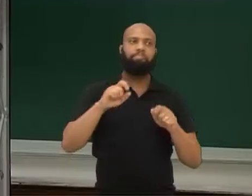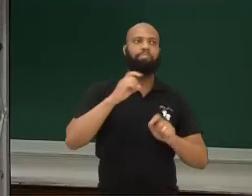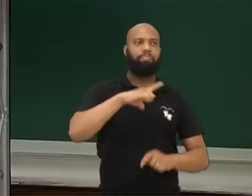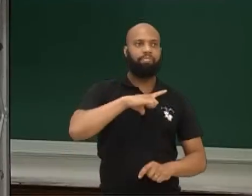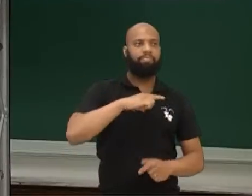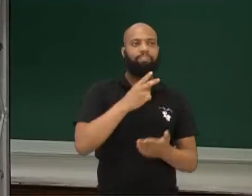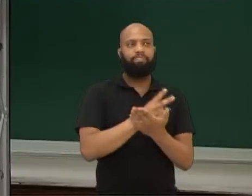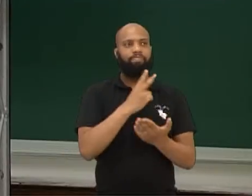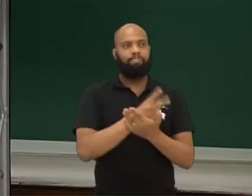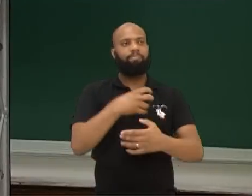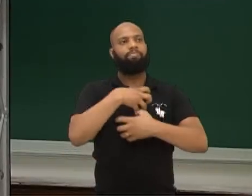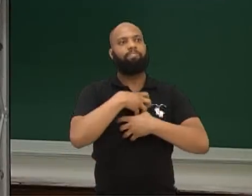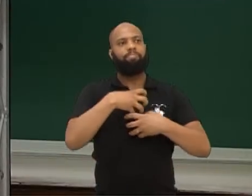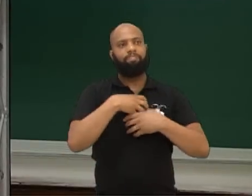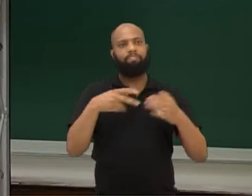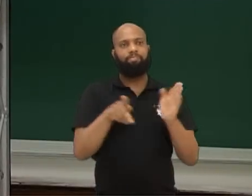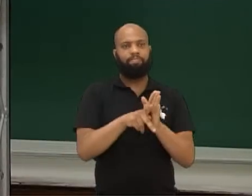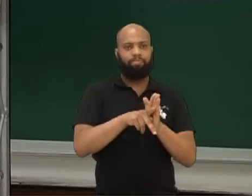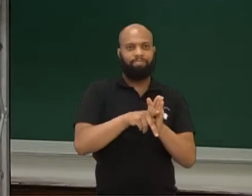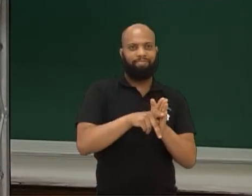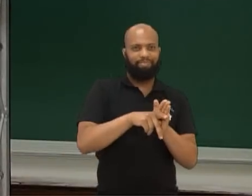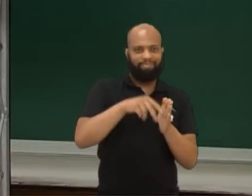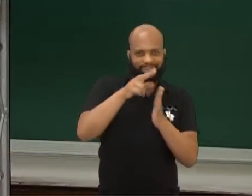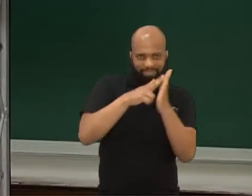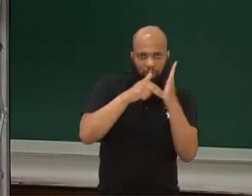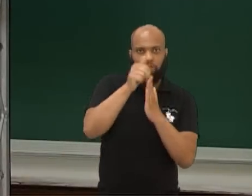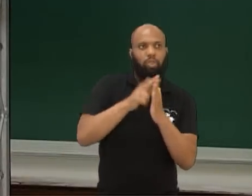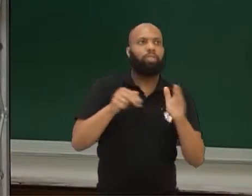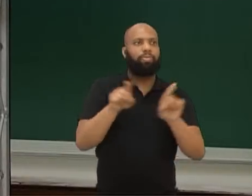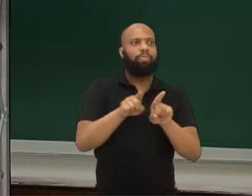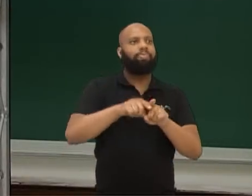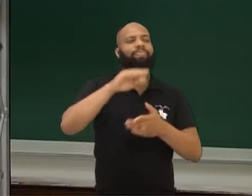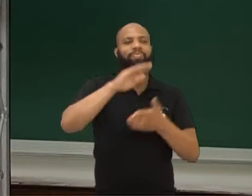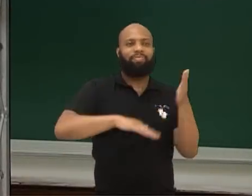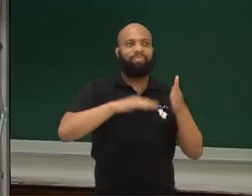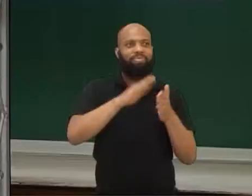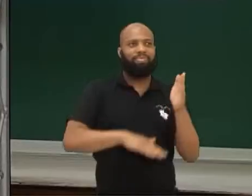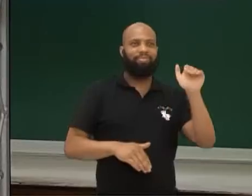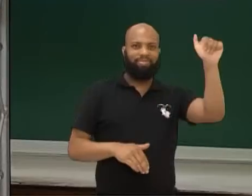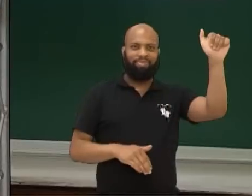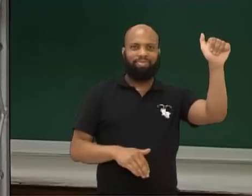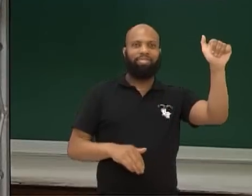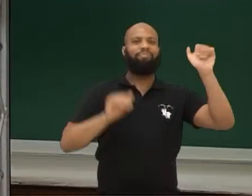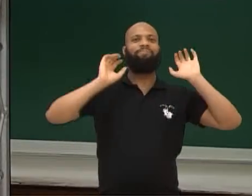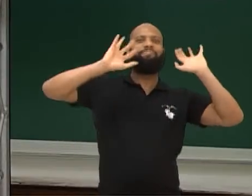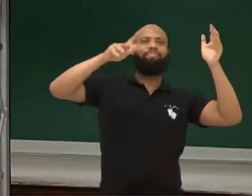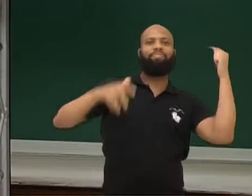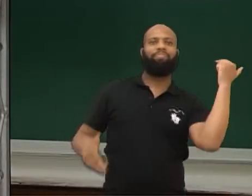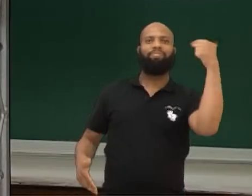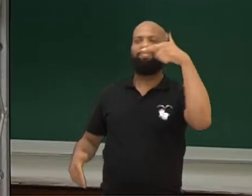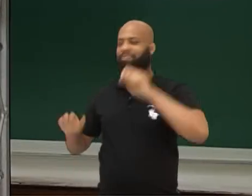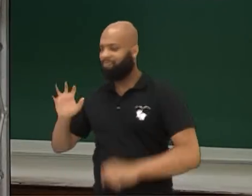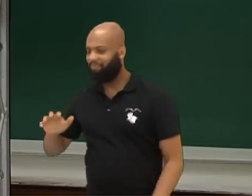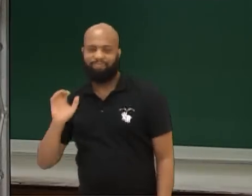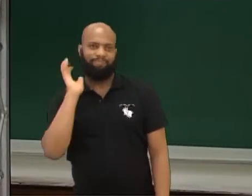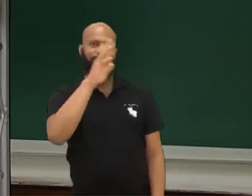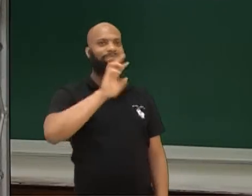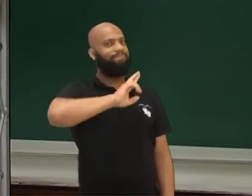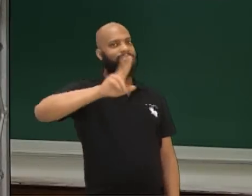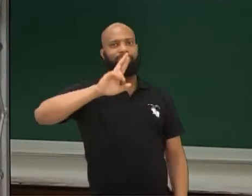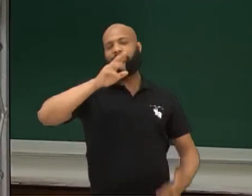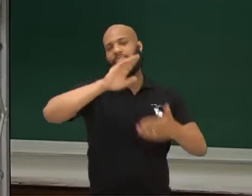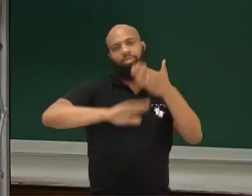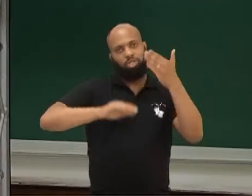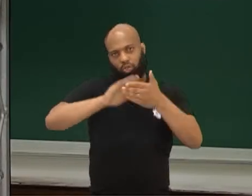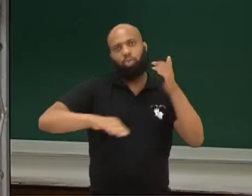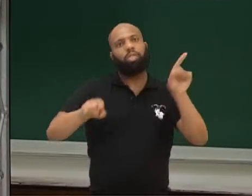de setor circular. Então, e aqui a gente já elimina. O vôlei está bem maior que o basquete. Então, a gente já eliminava por